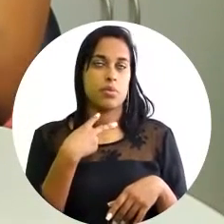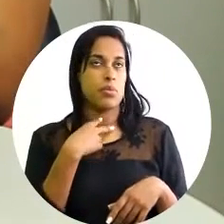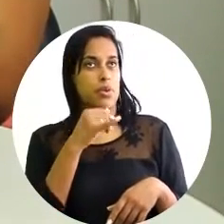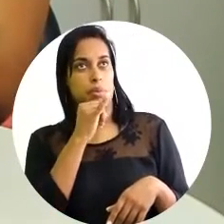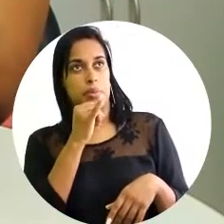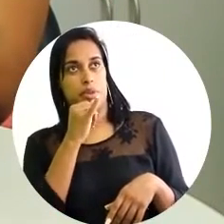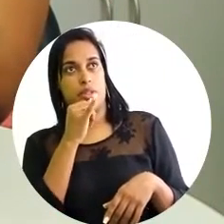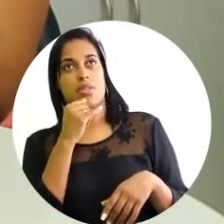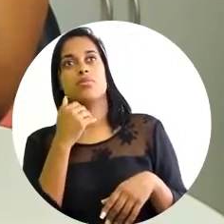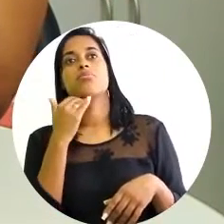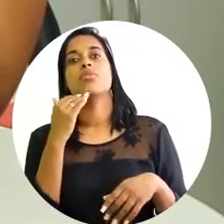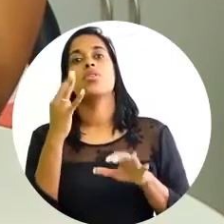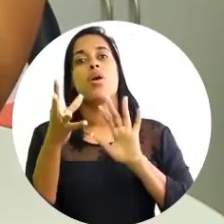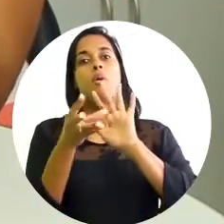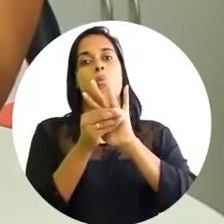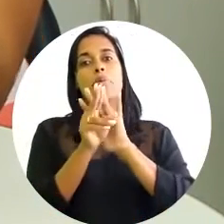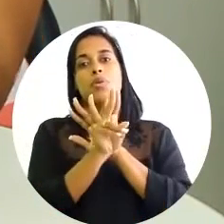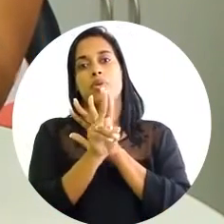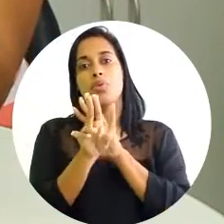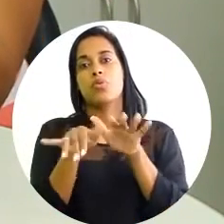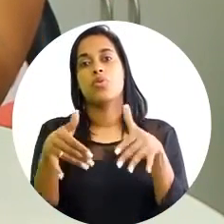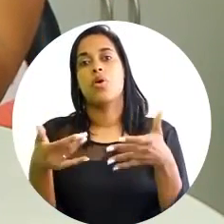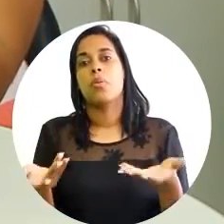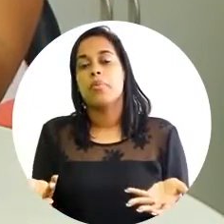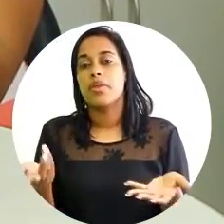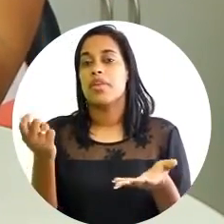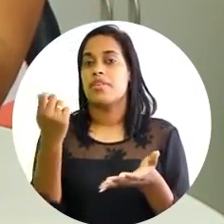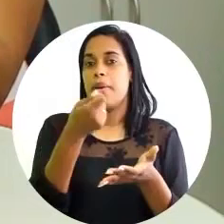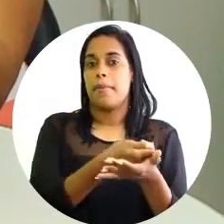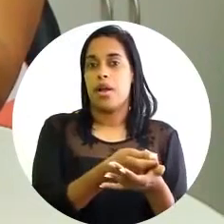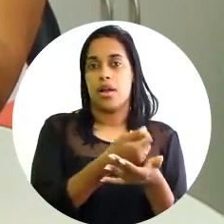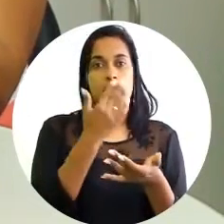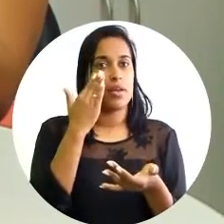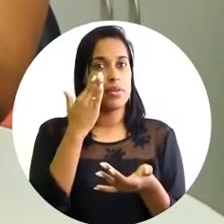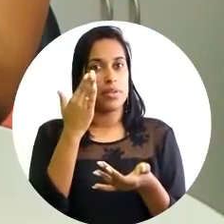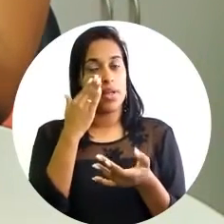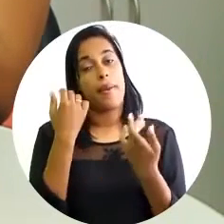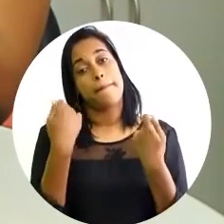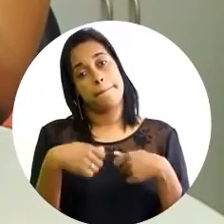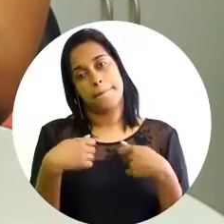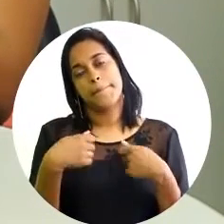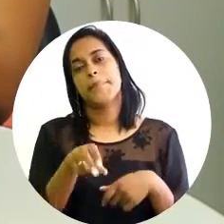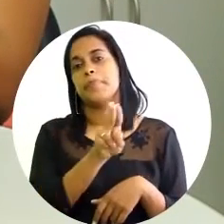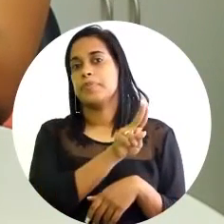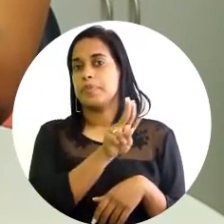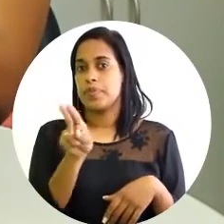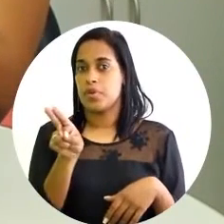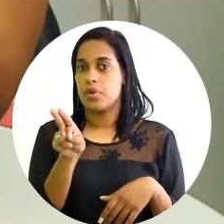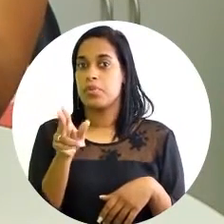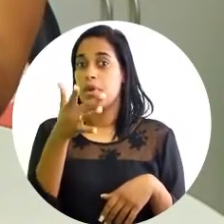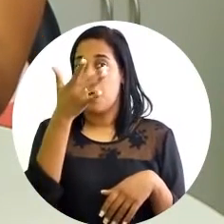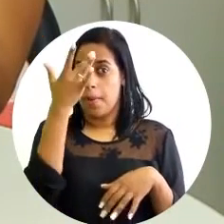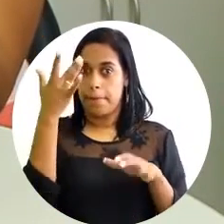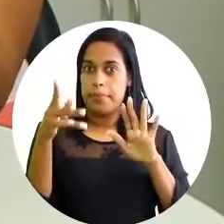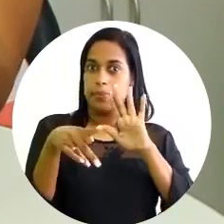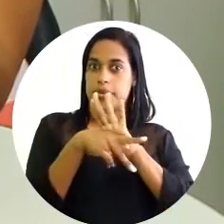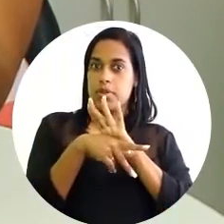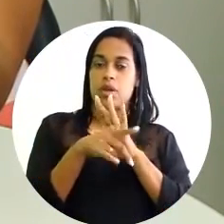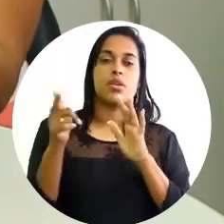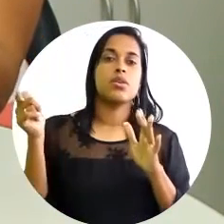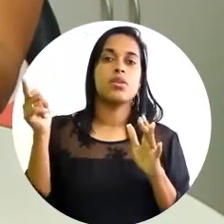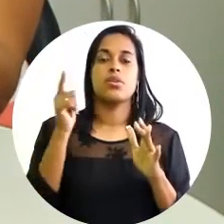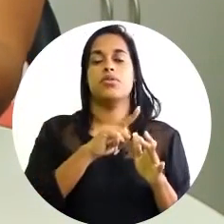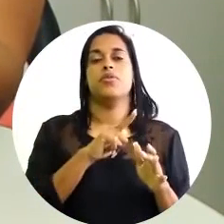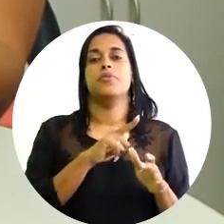Não pode ser um cheque sem colocar o nome a quem vai depositar, a quem vai pagar. Tem que ser um cheque nominal ao fornecedor